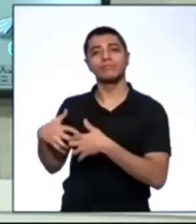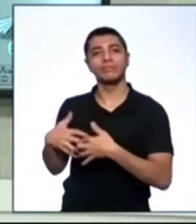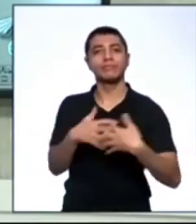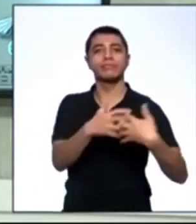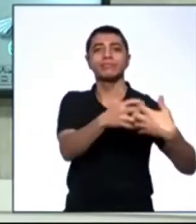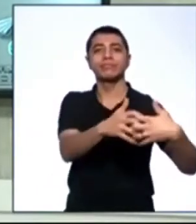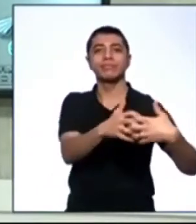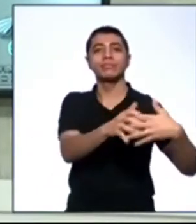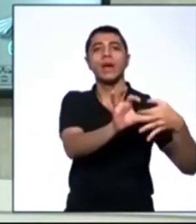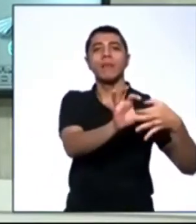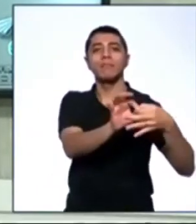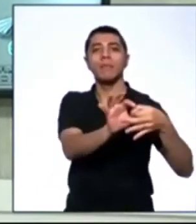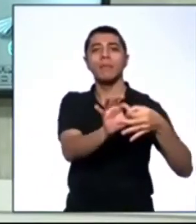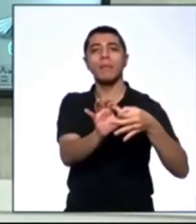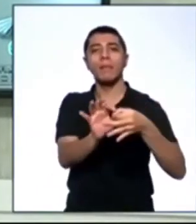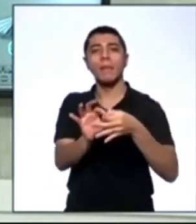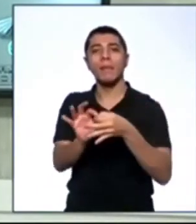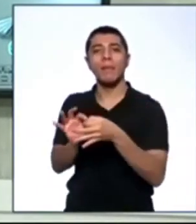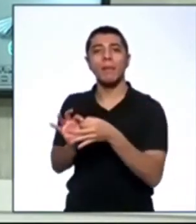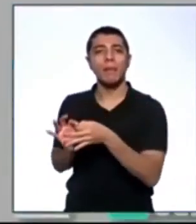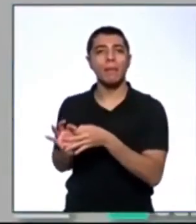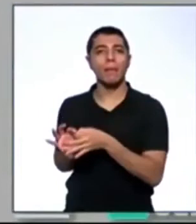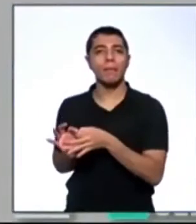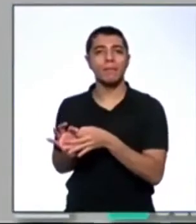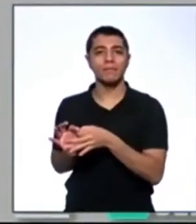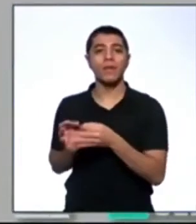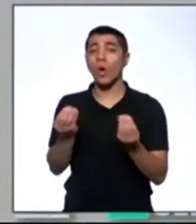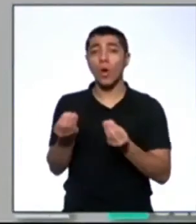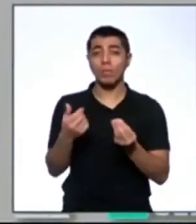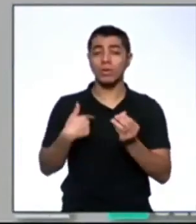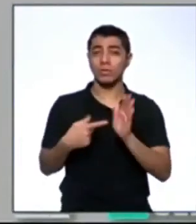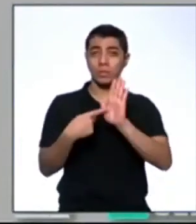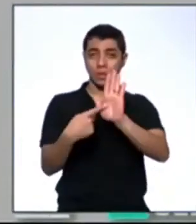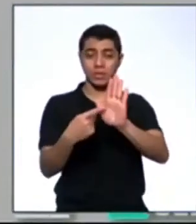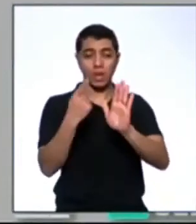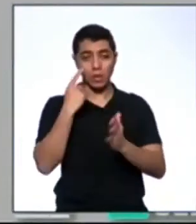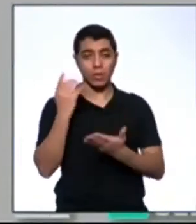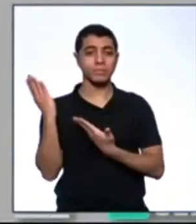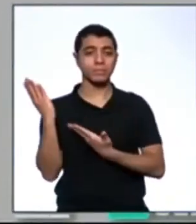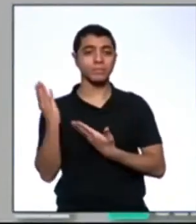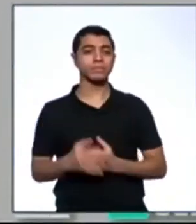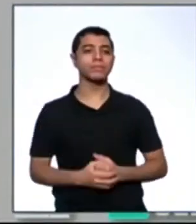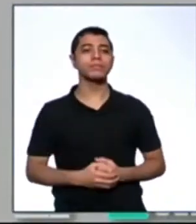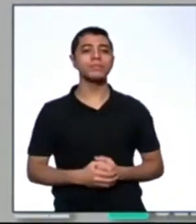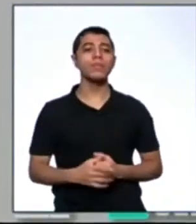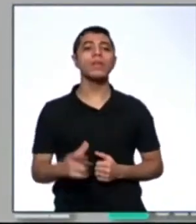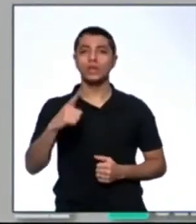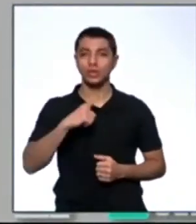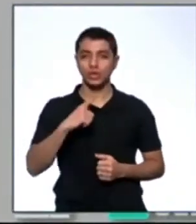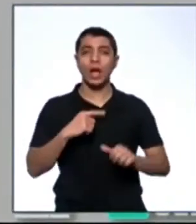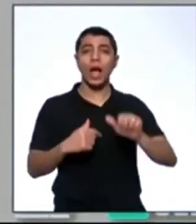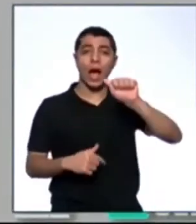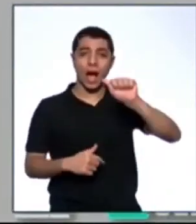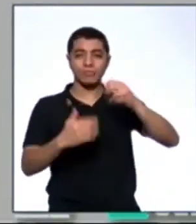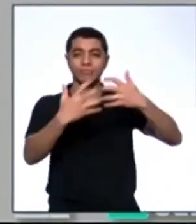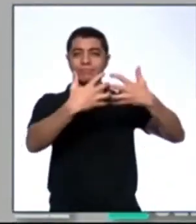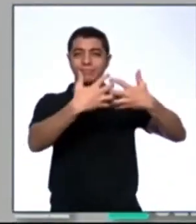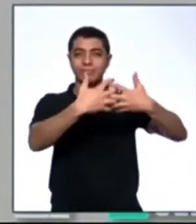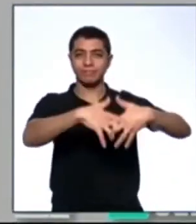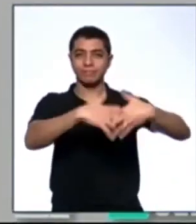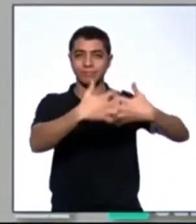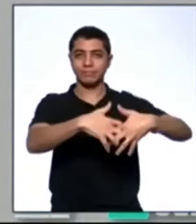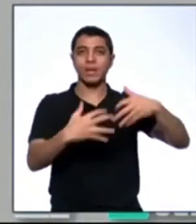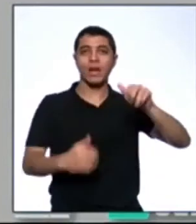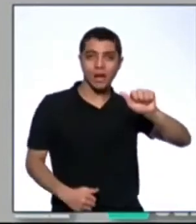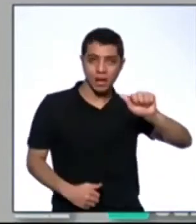mais simples. Vão acompanhar na tela junto comigo, eu vou explicando. Ó, você tem um disco A dentado e conectado a ele você